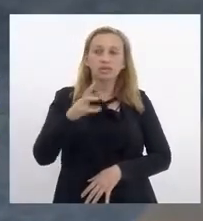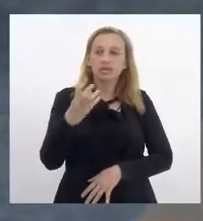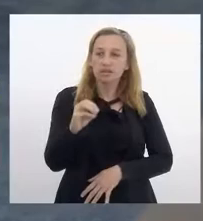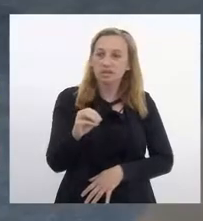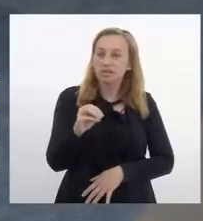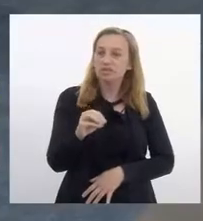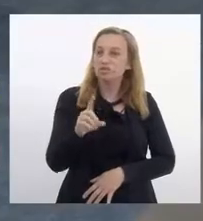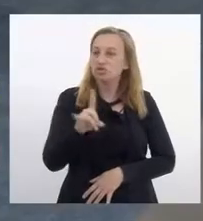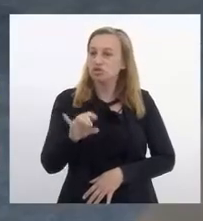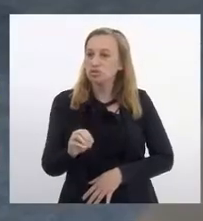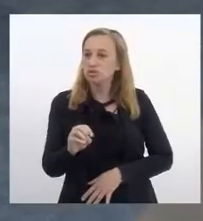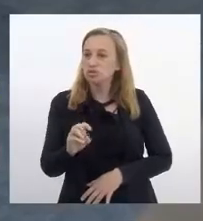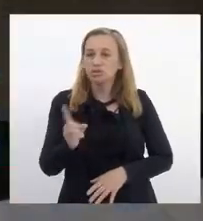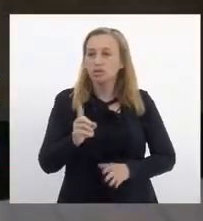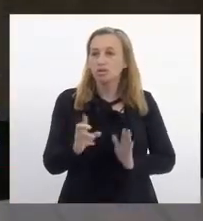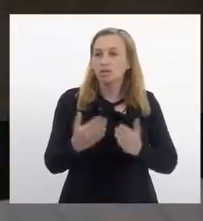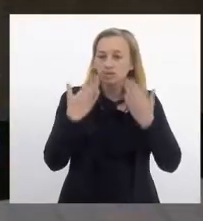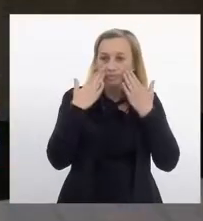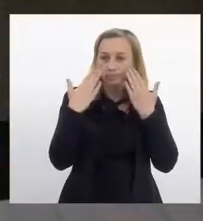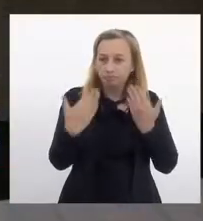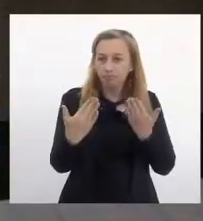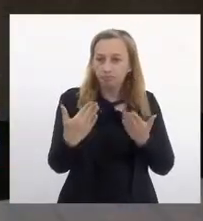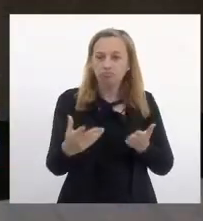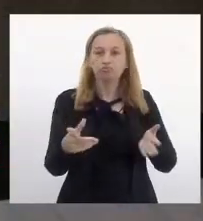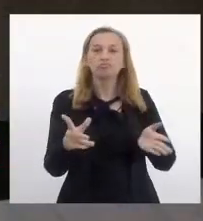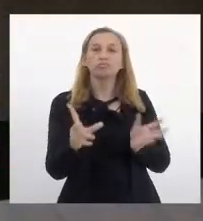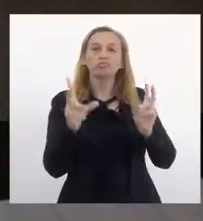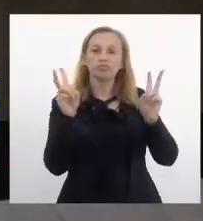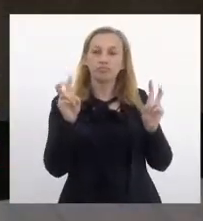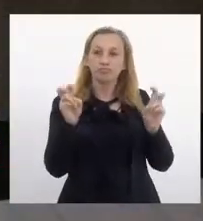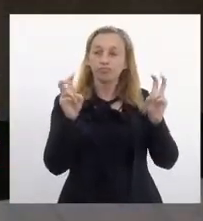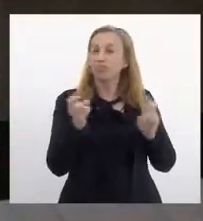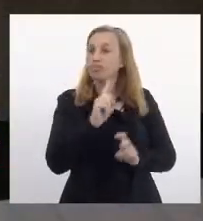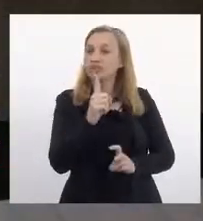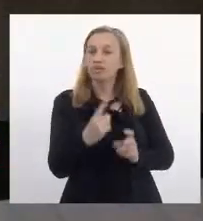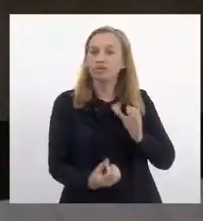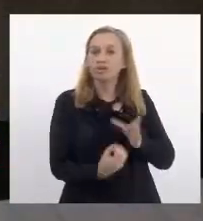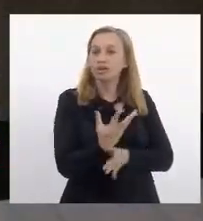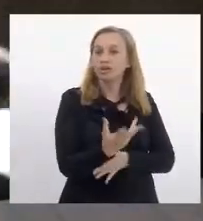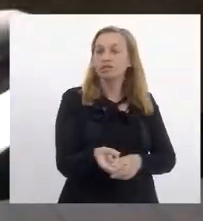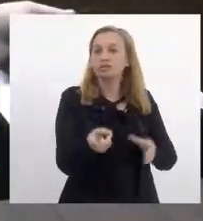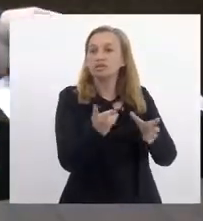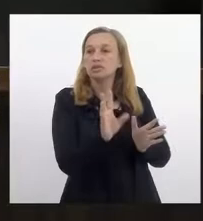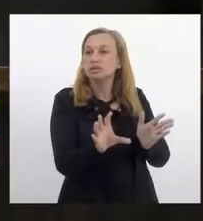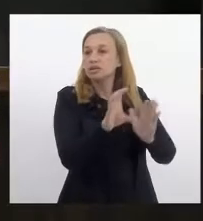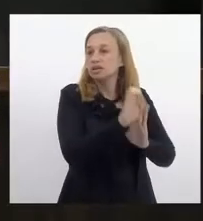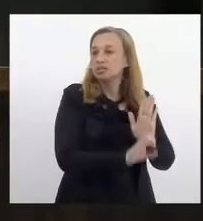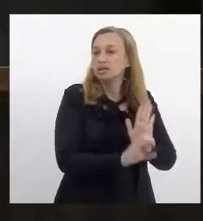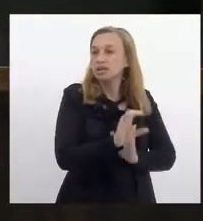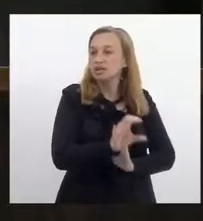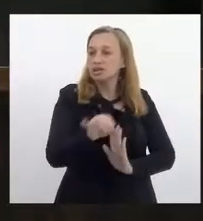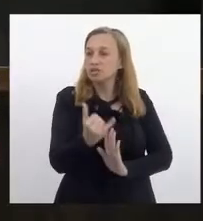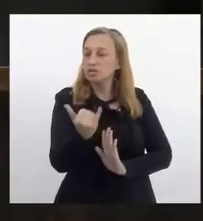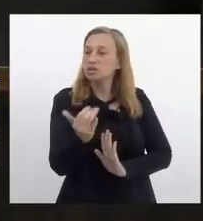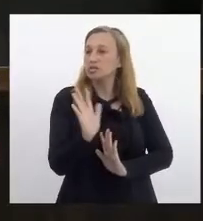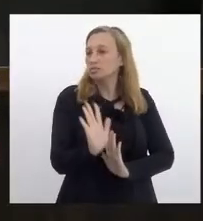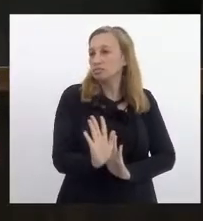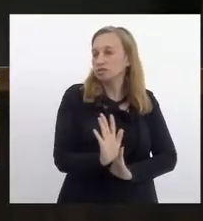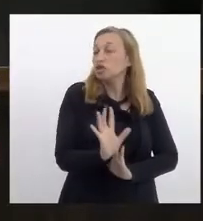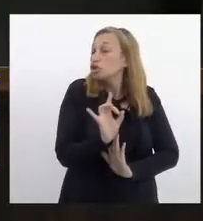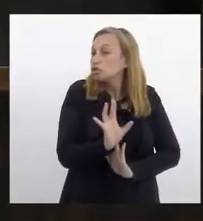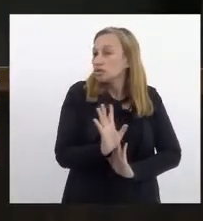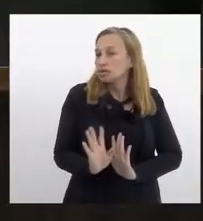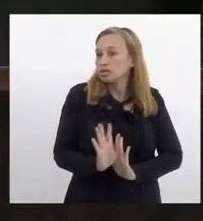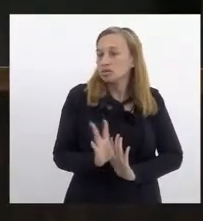Mas, ele não pode... será autor do tema do... do olha ele só. Não será autor um instante, da emenda um instante, na CCJ. Luiz. Deixa... É só